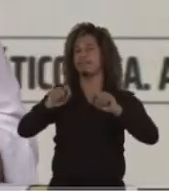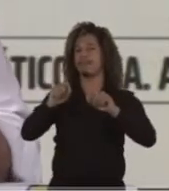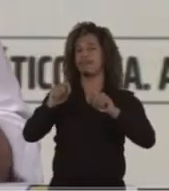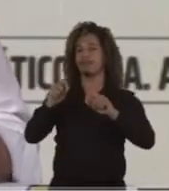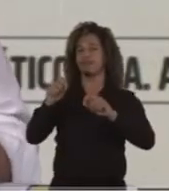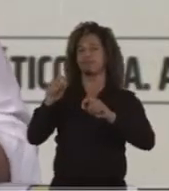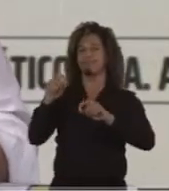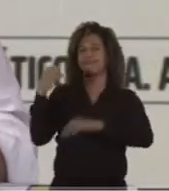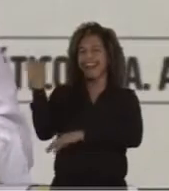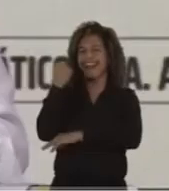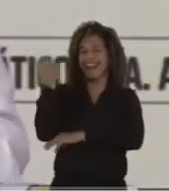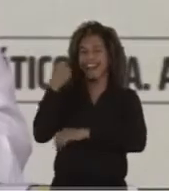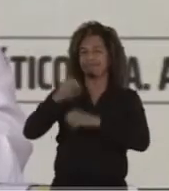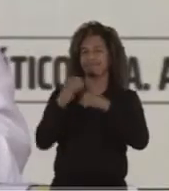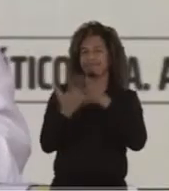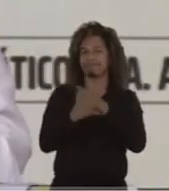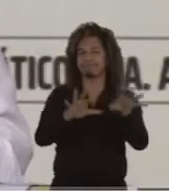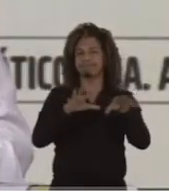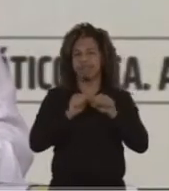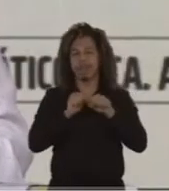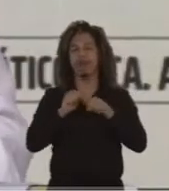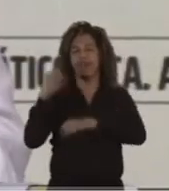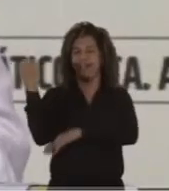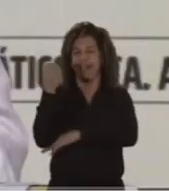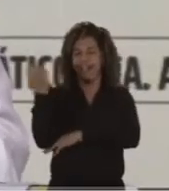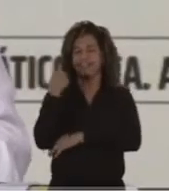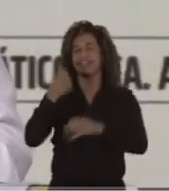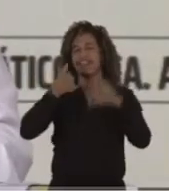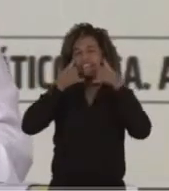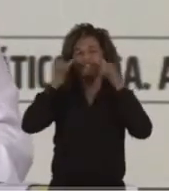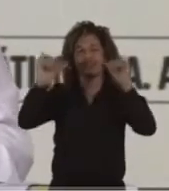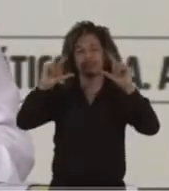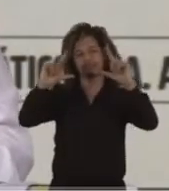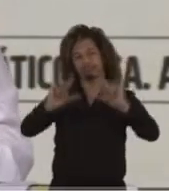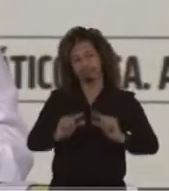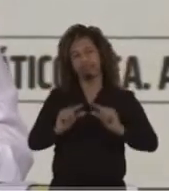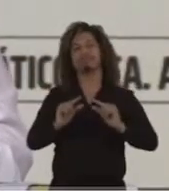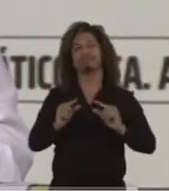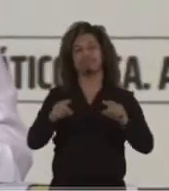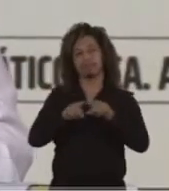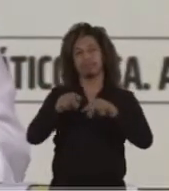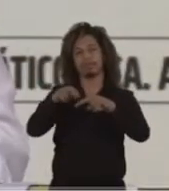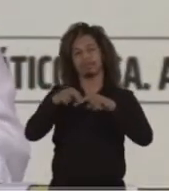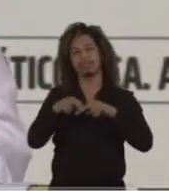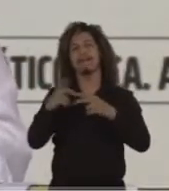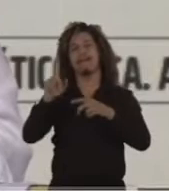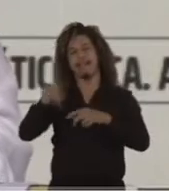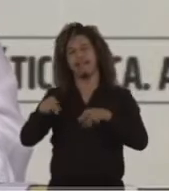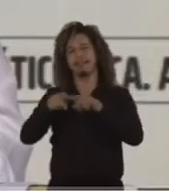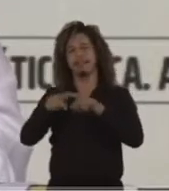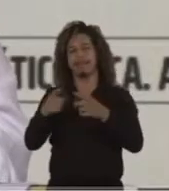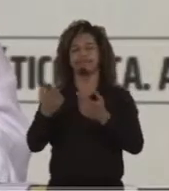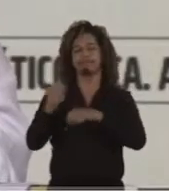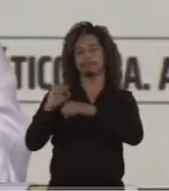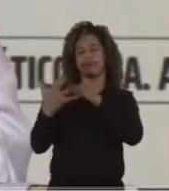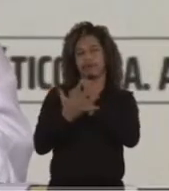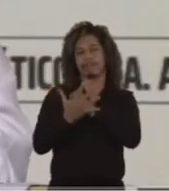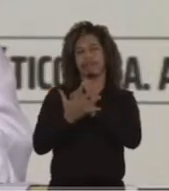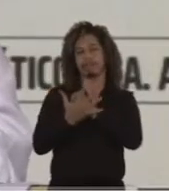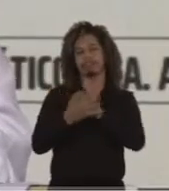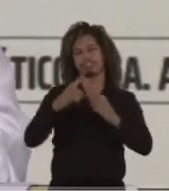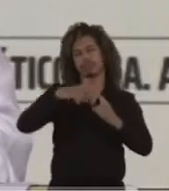de complicações por causa do novo coronavírus e evidentemente por conta das suas variantes e